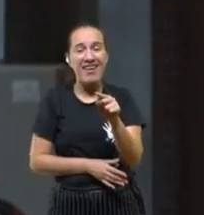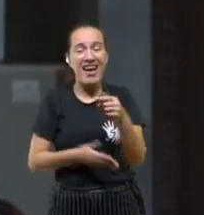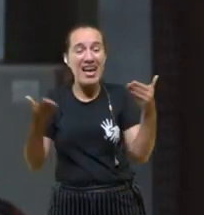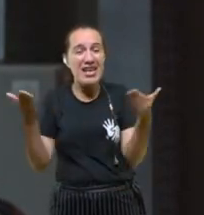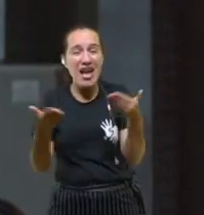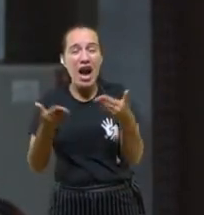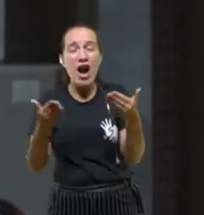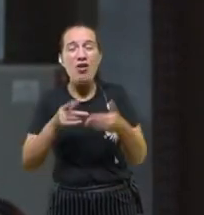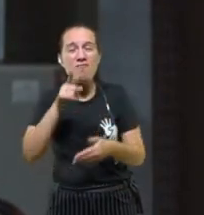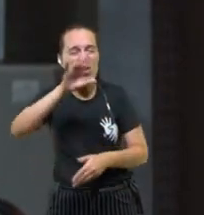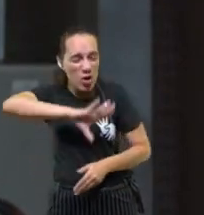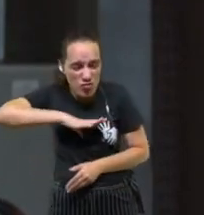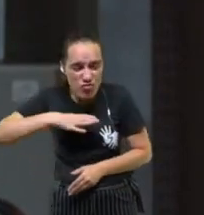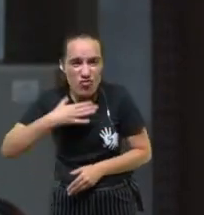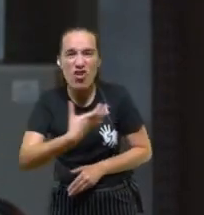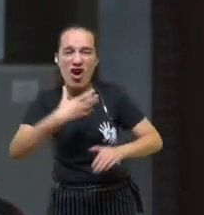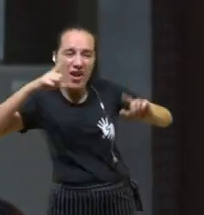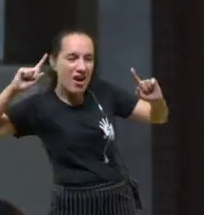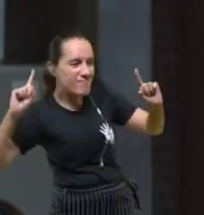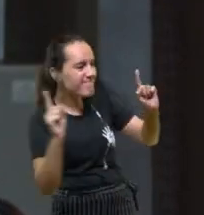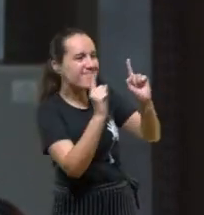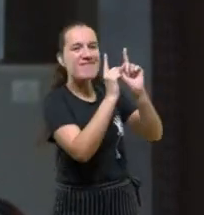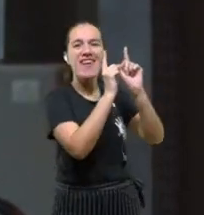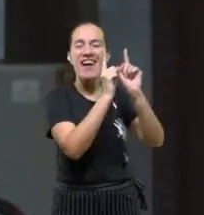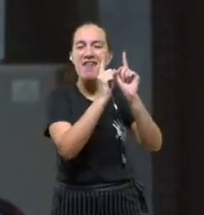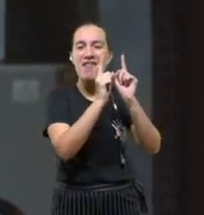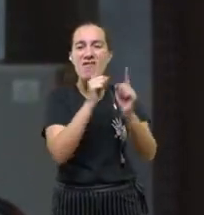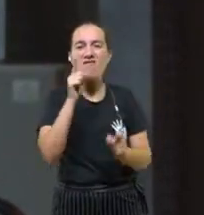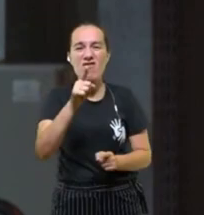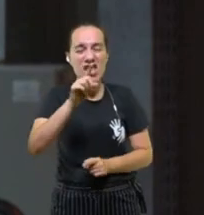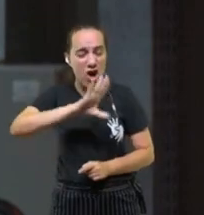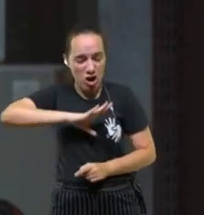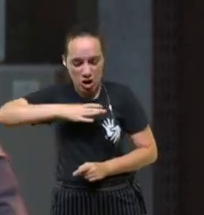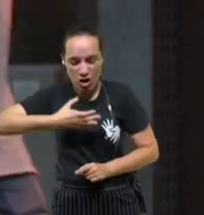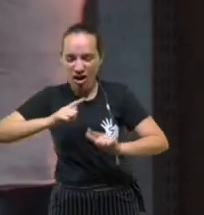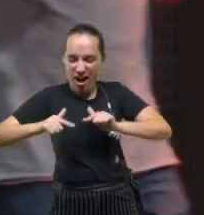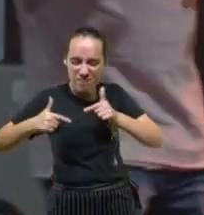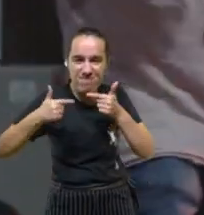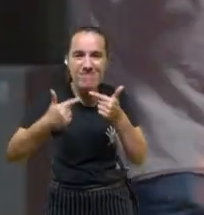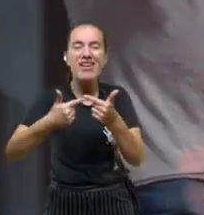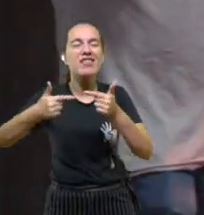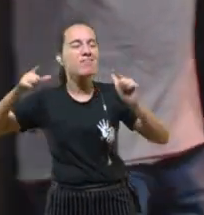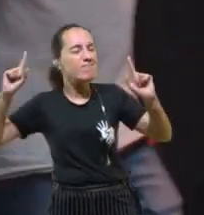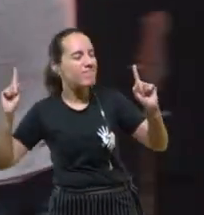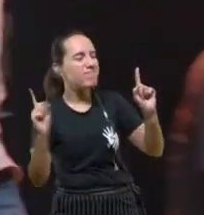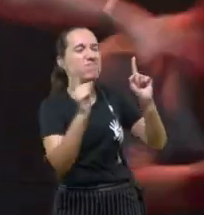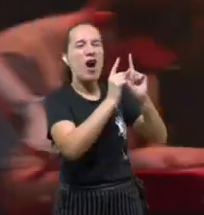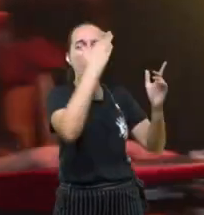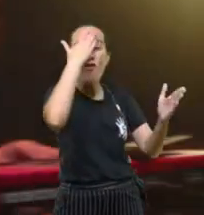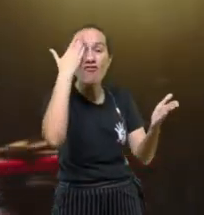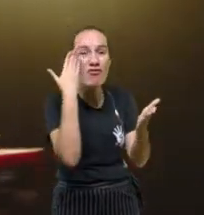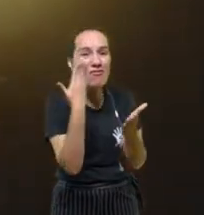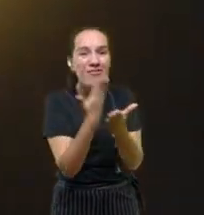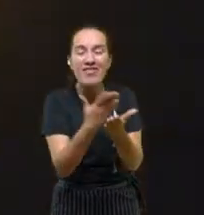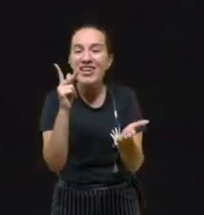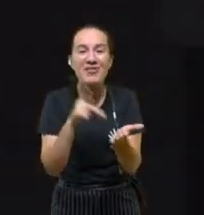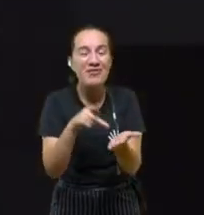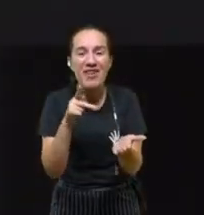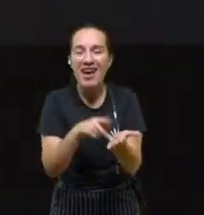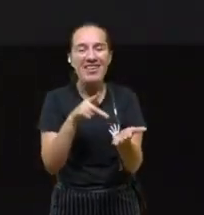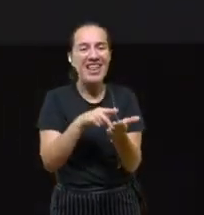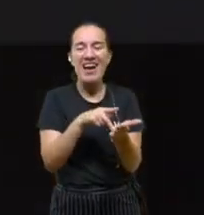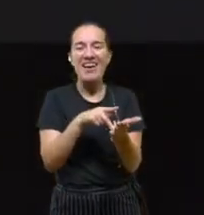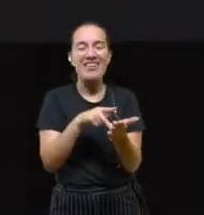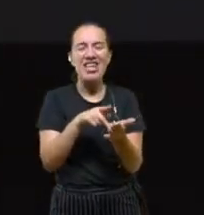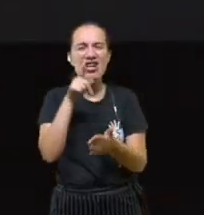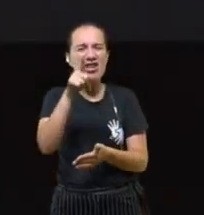com ousadia, que você aborda ele, sabe, com confiança, que